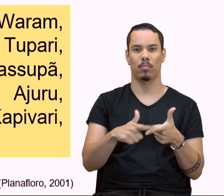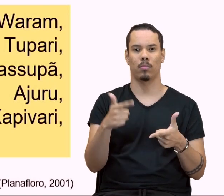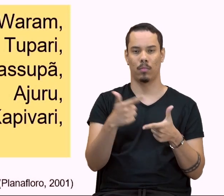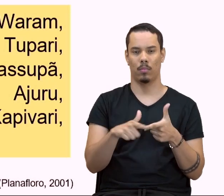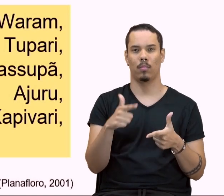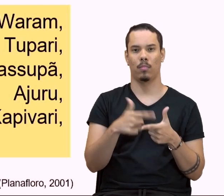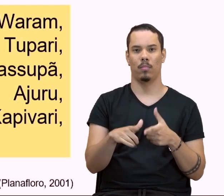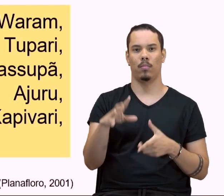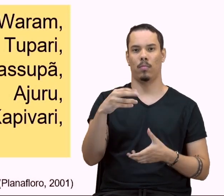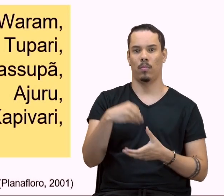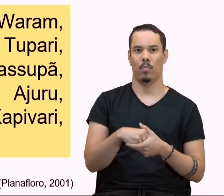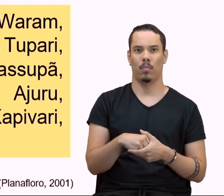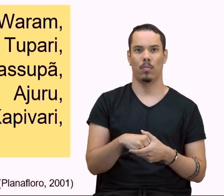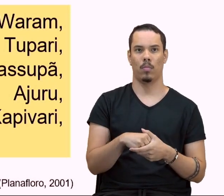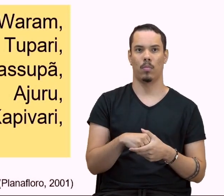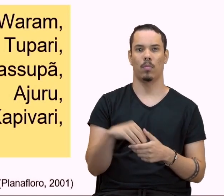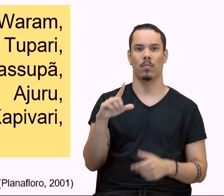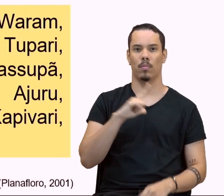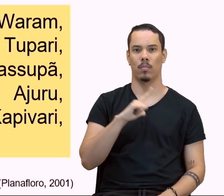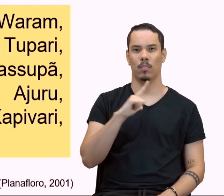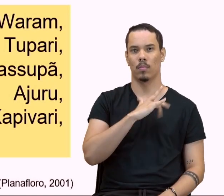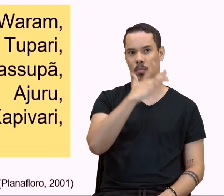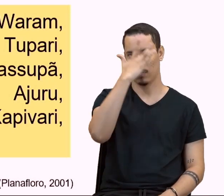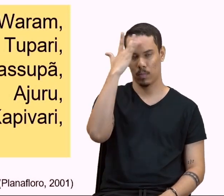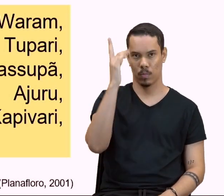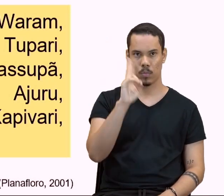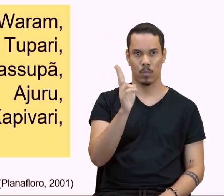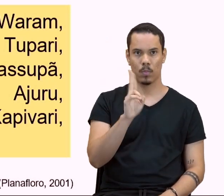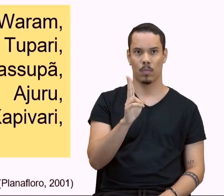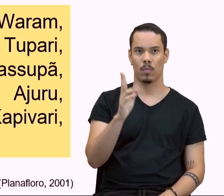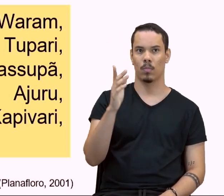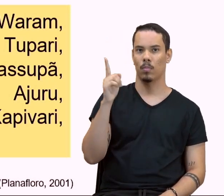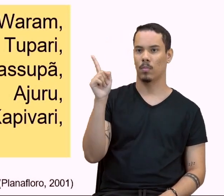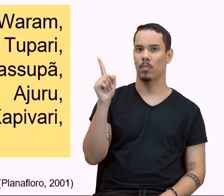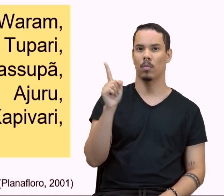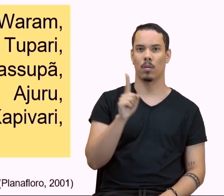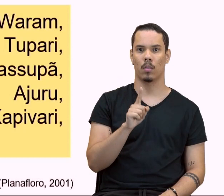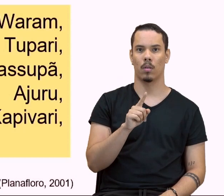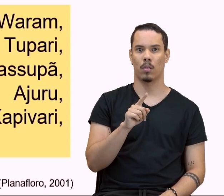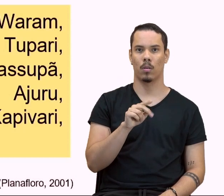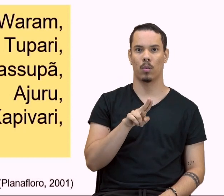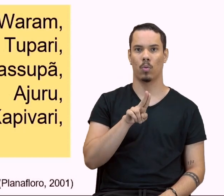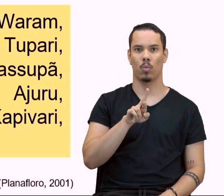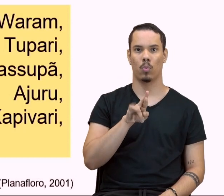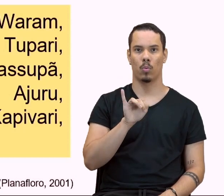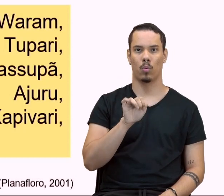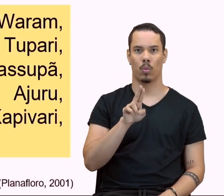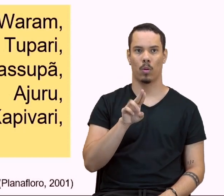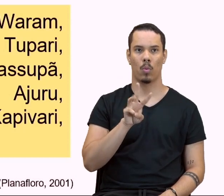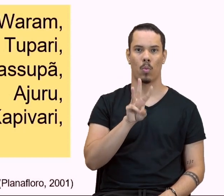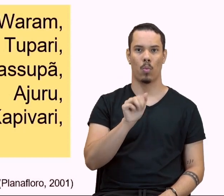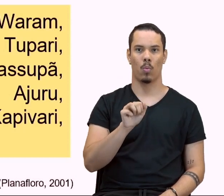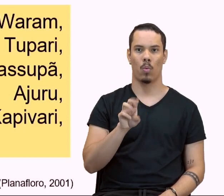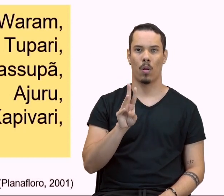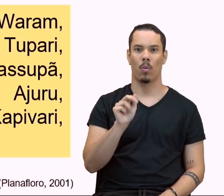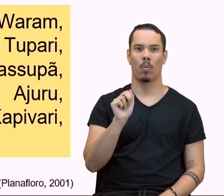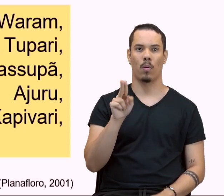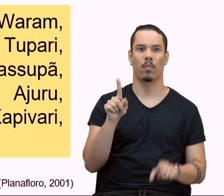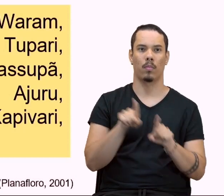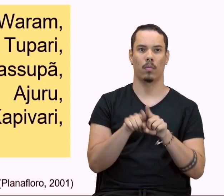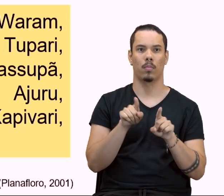terras de Uruê-Uauau, Roosevelt e Rio Branco, gerados por invasores. Que invasores são esses,